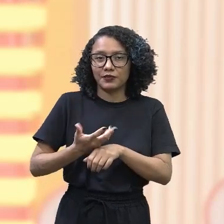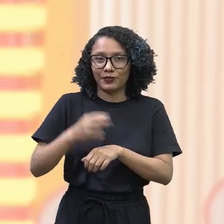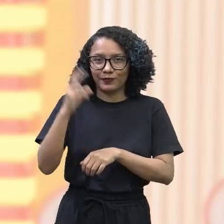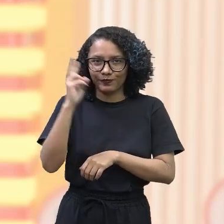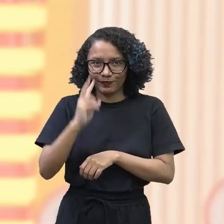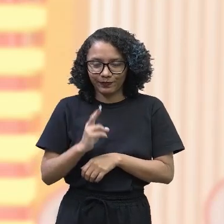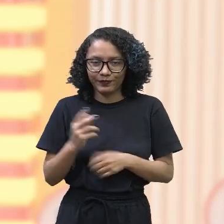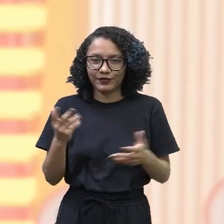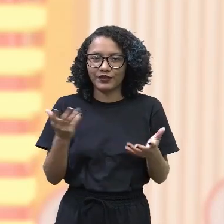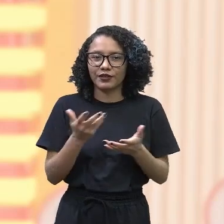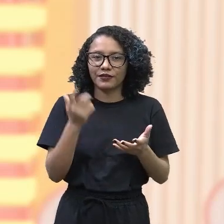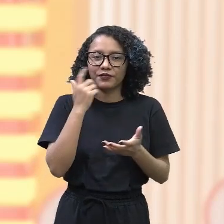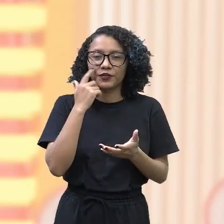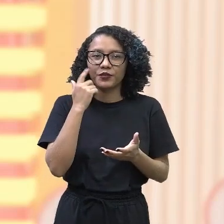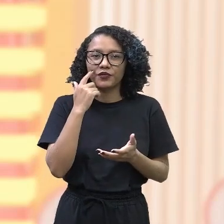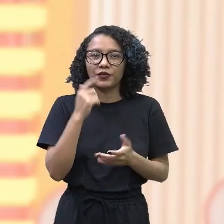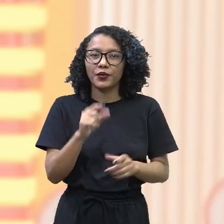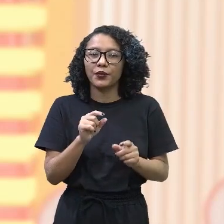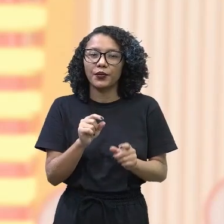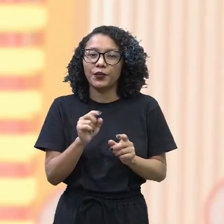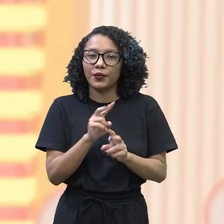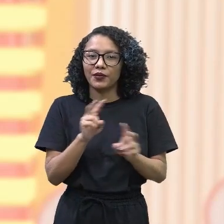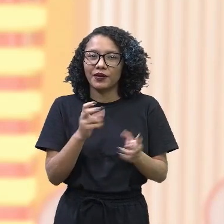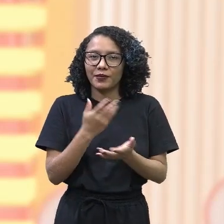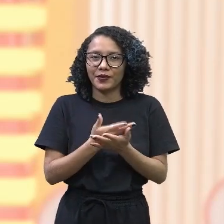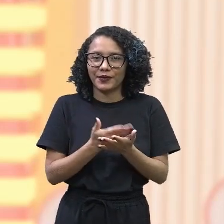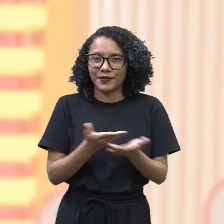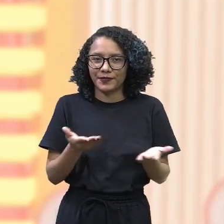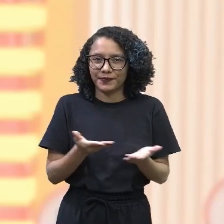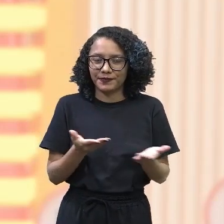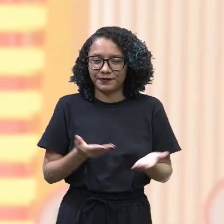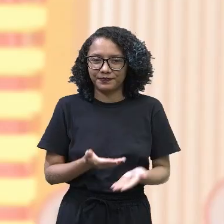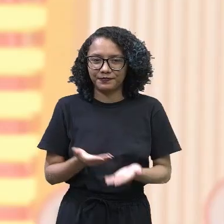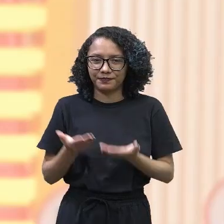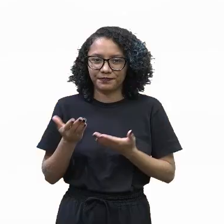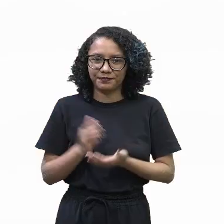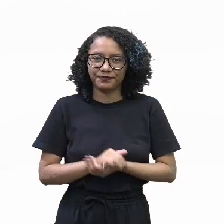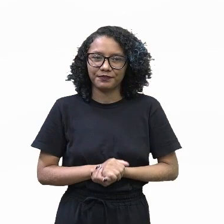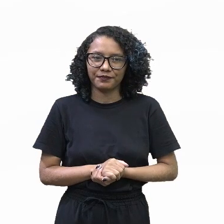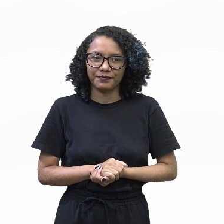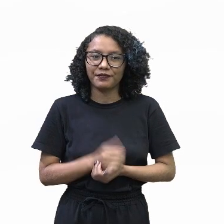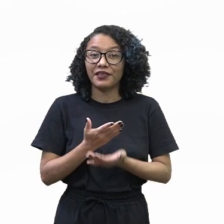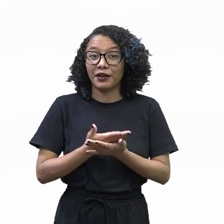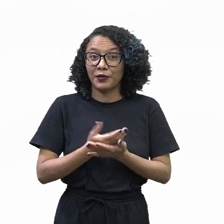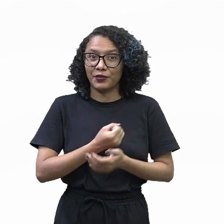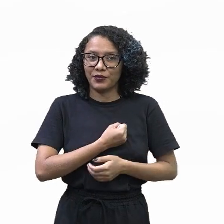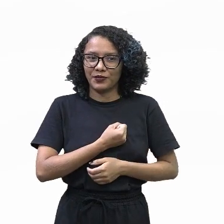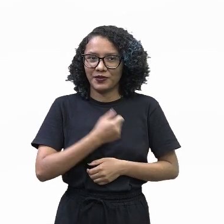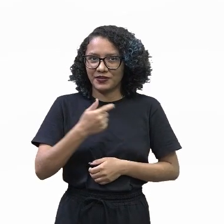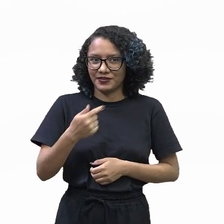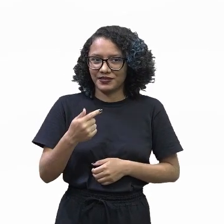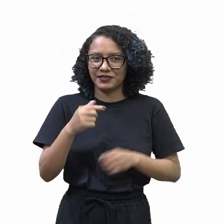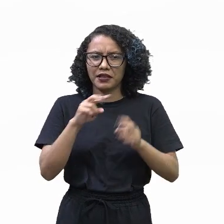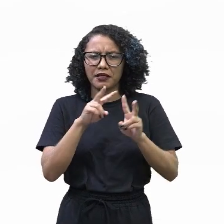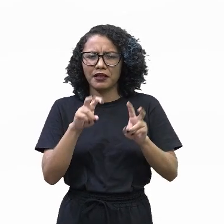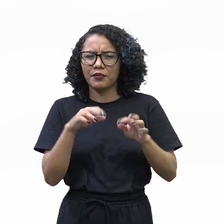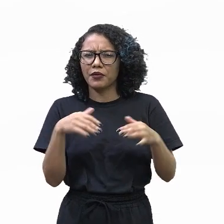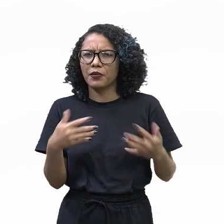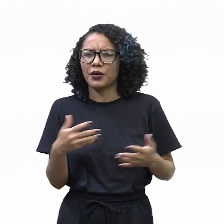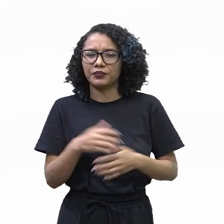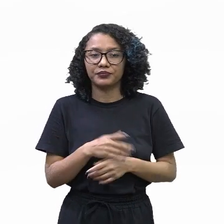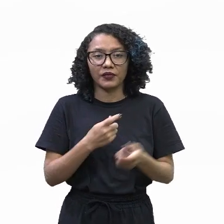História, e vamos observar o tema da aula de hoje. Aula 7, objeto de